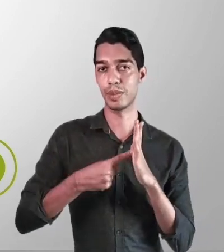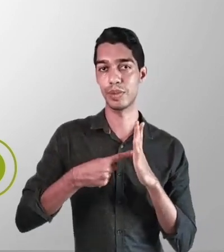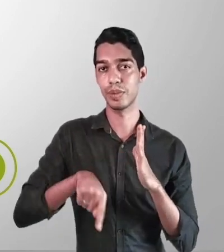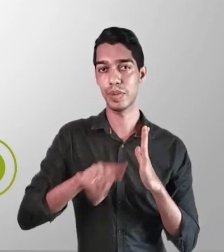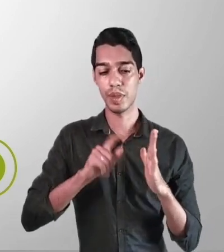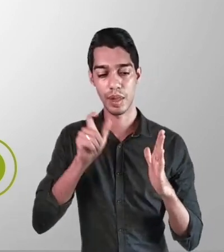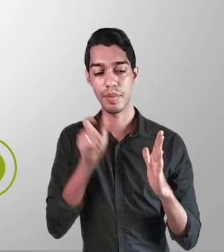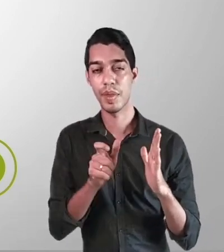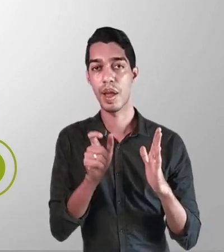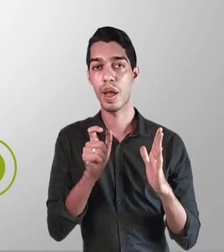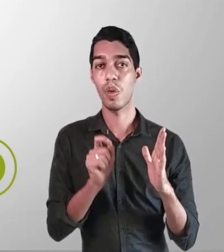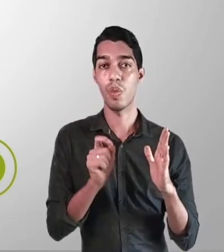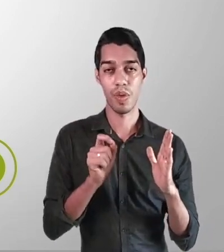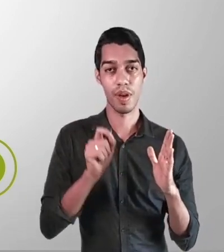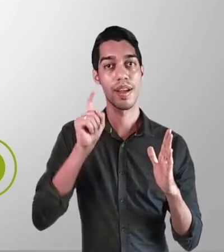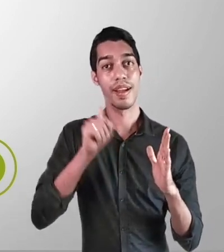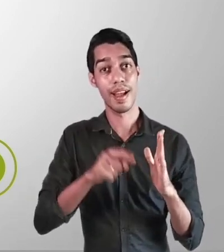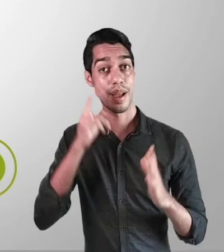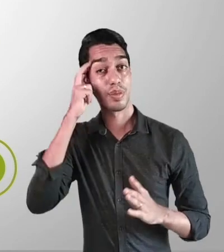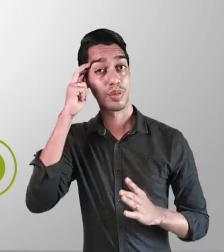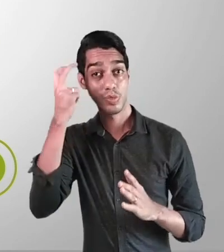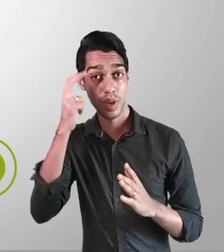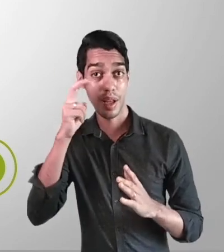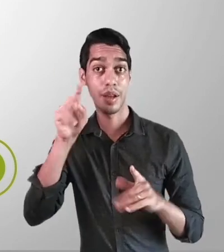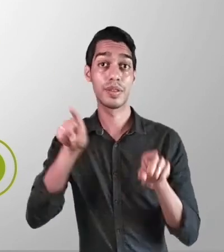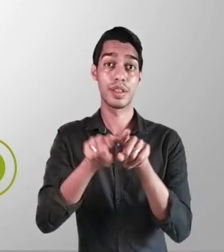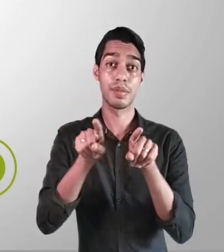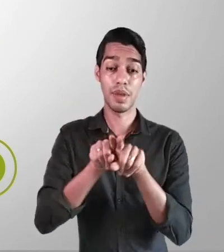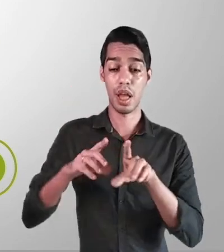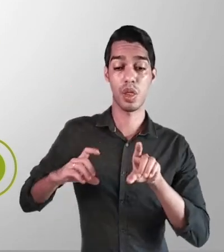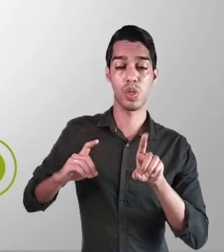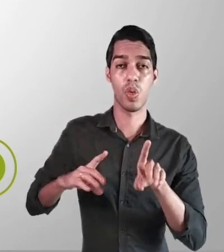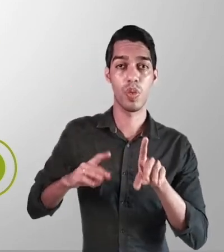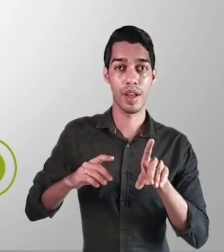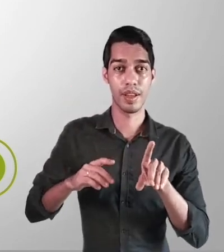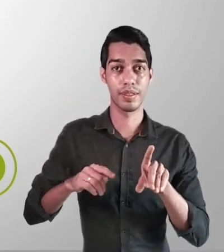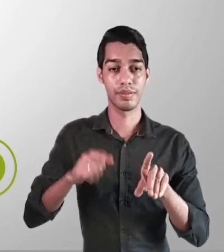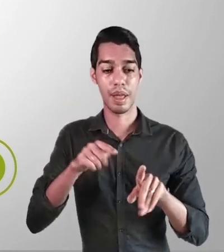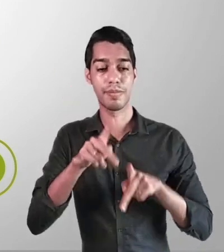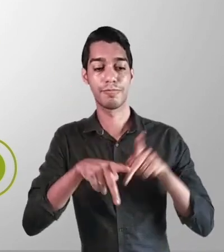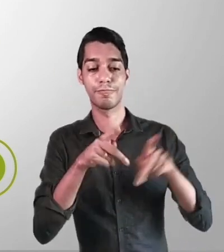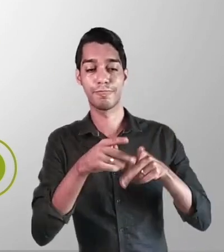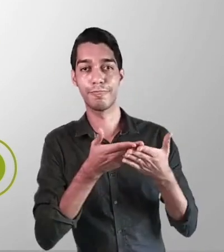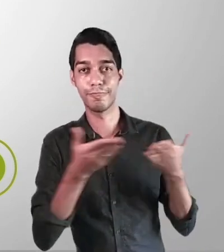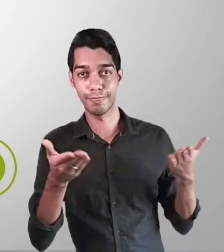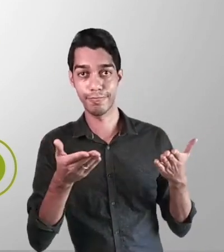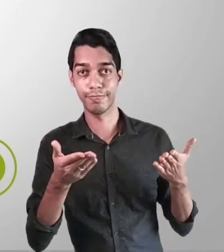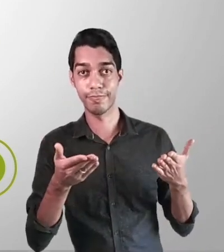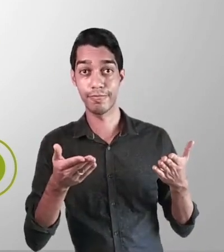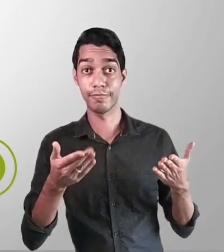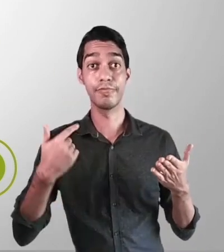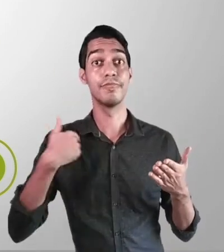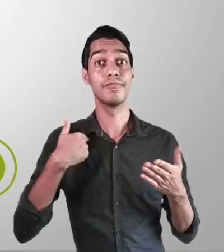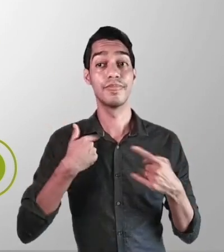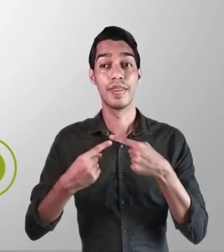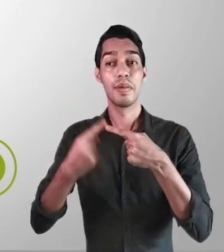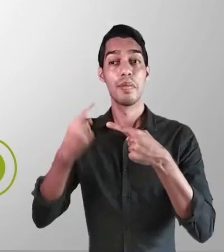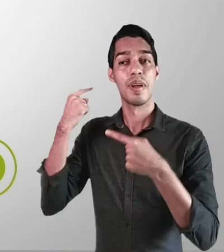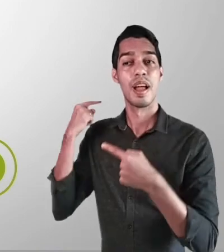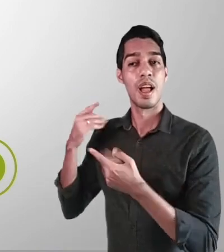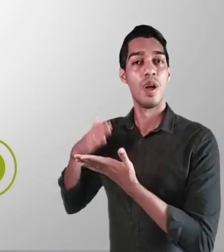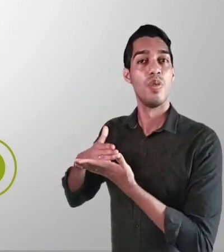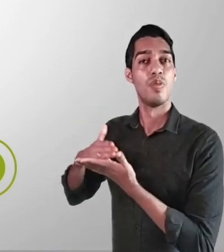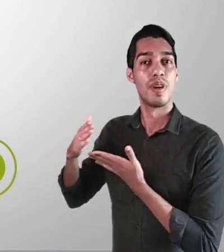o desafio cultural e educacional da população. Eu remeto ao início da nossa conversa, de que é preciso